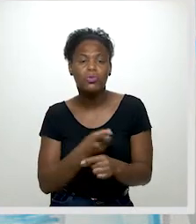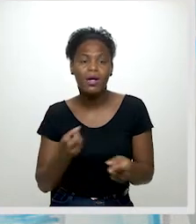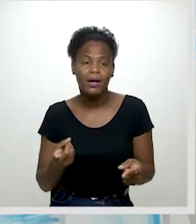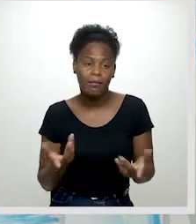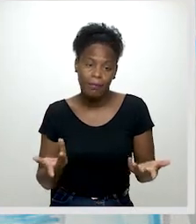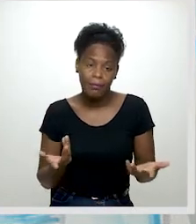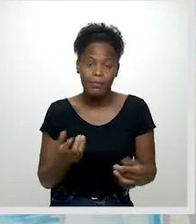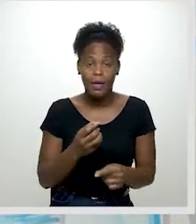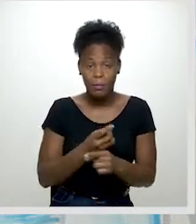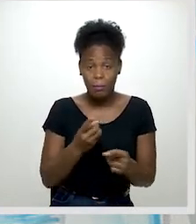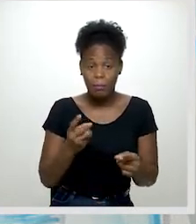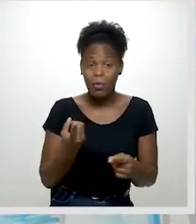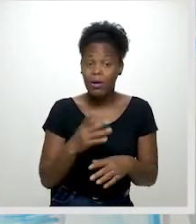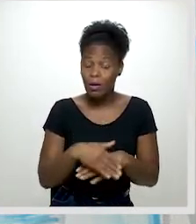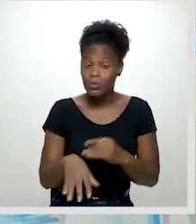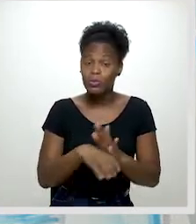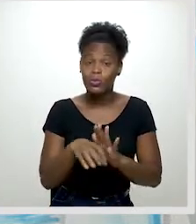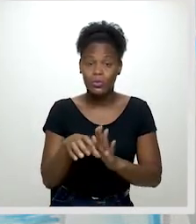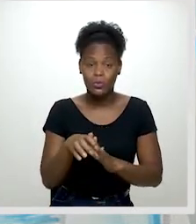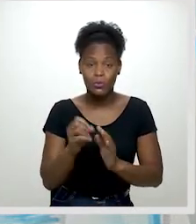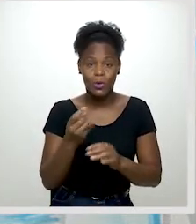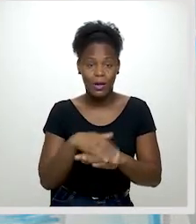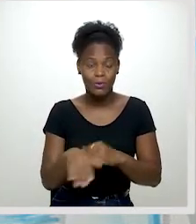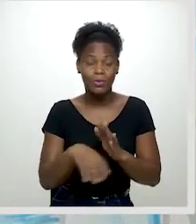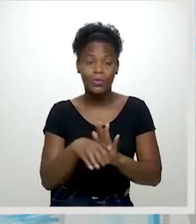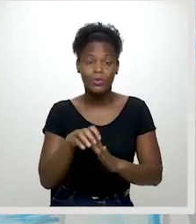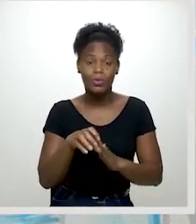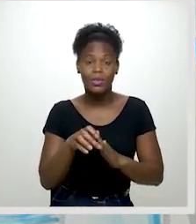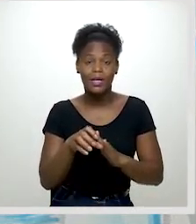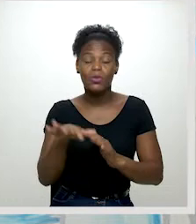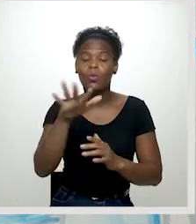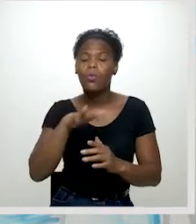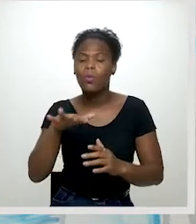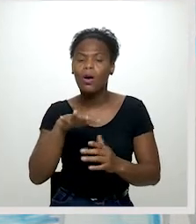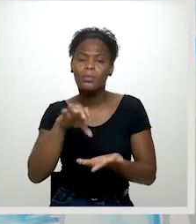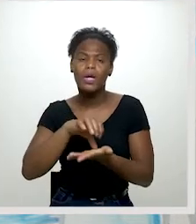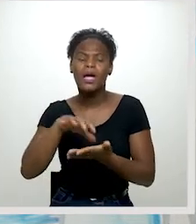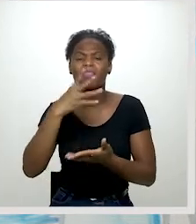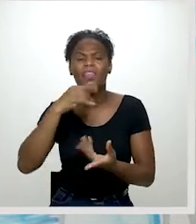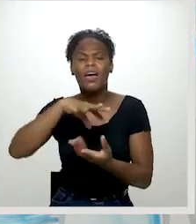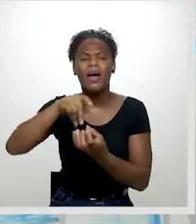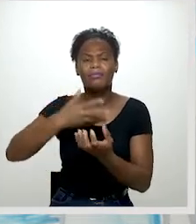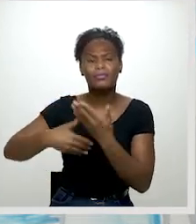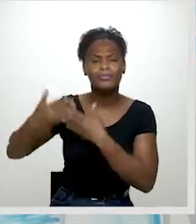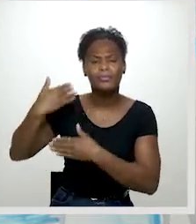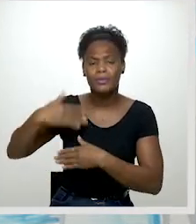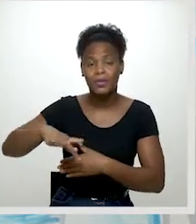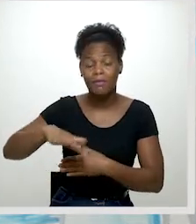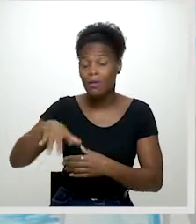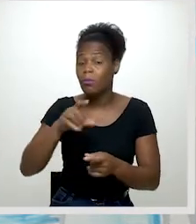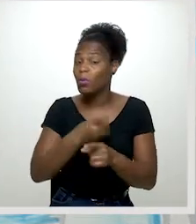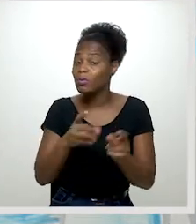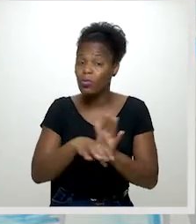simples? Tendo em conta as condições do meio que a Terra se encontrava na altura. Não existia